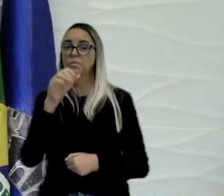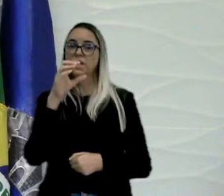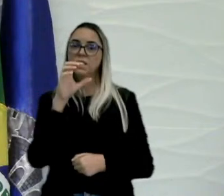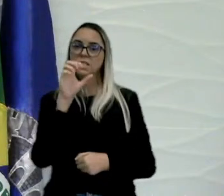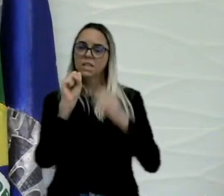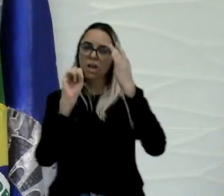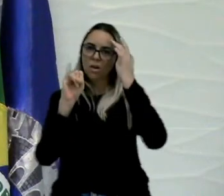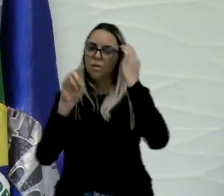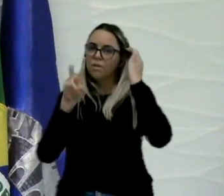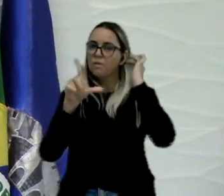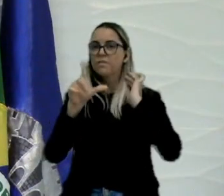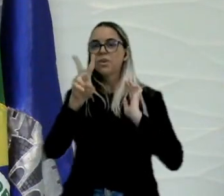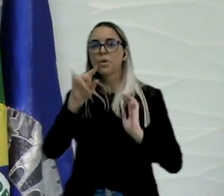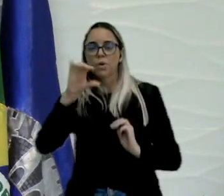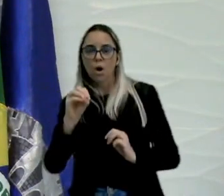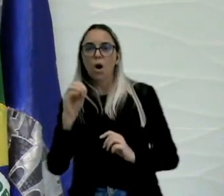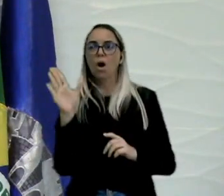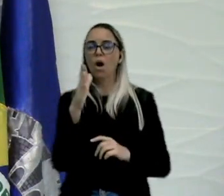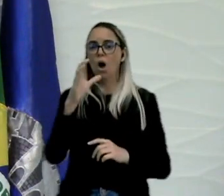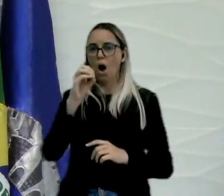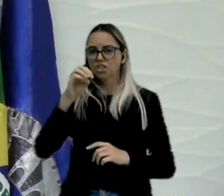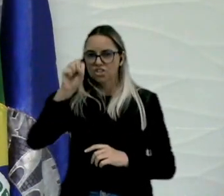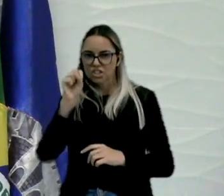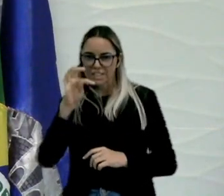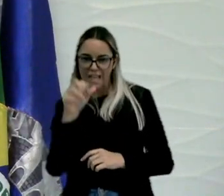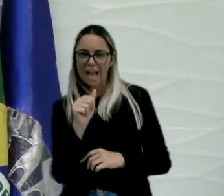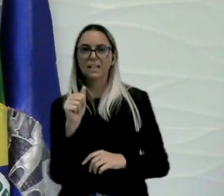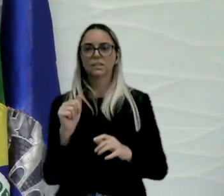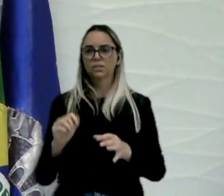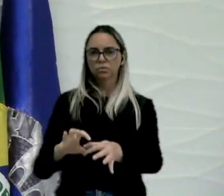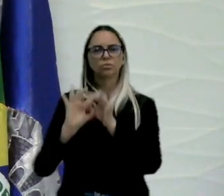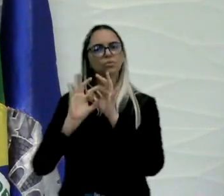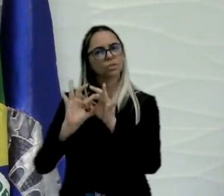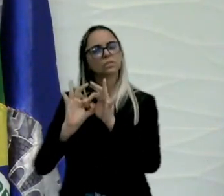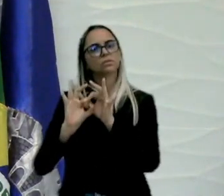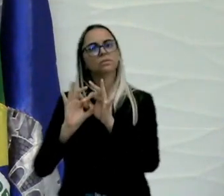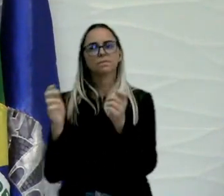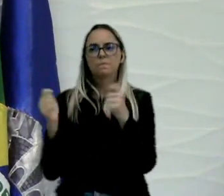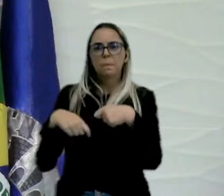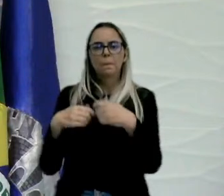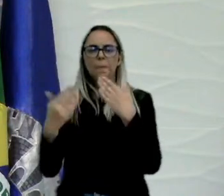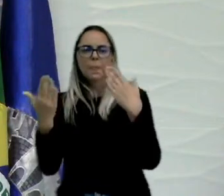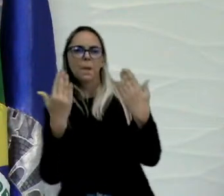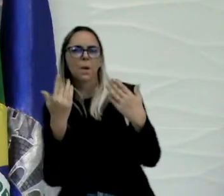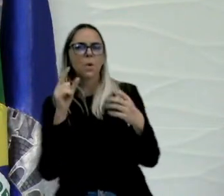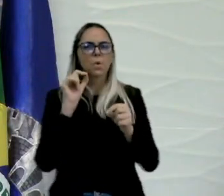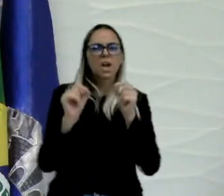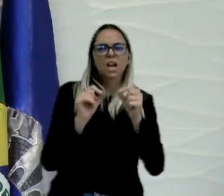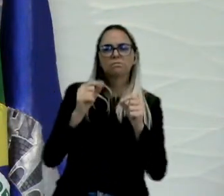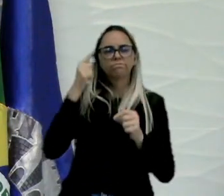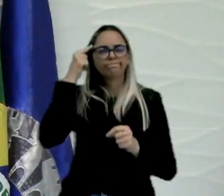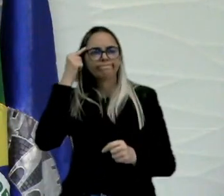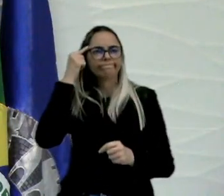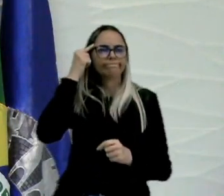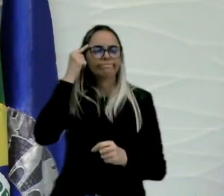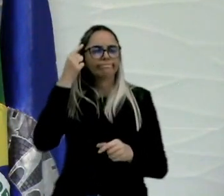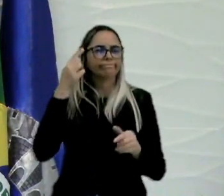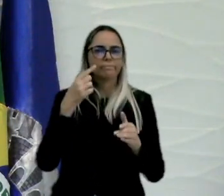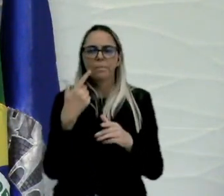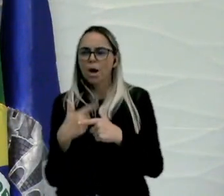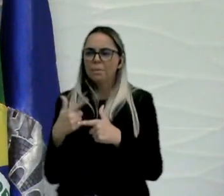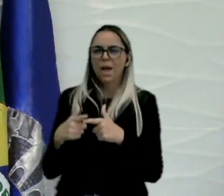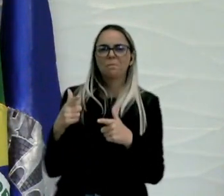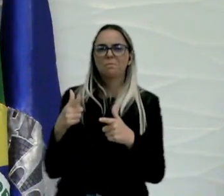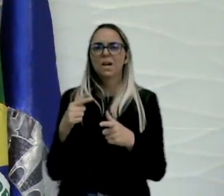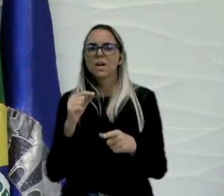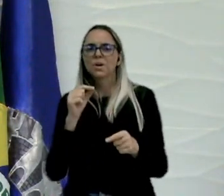para que possamos unir as forças de todos os meios para que possamos encontrar alternativas para sar esse grande problema existente no nosso